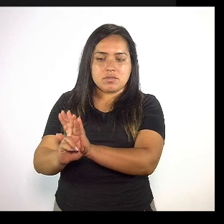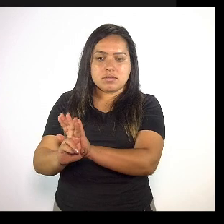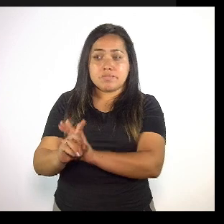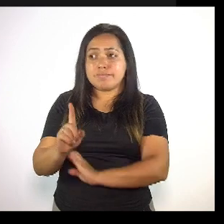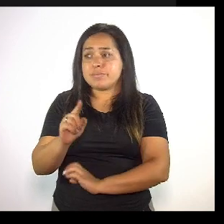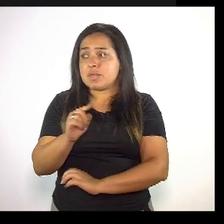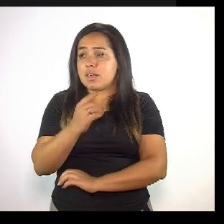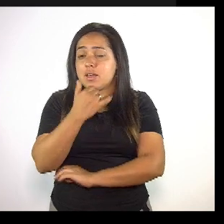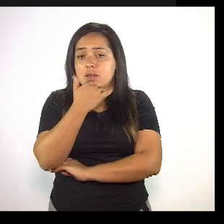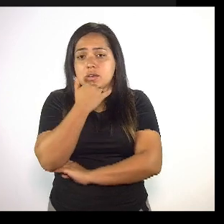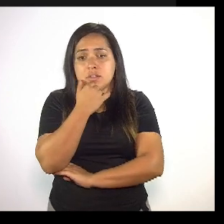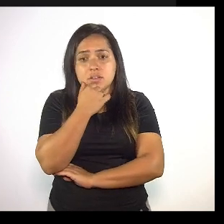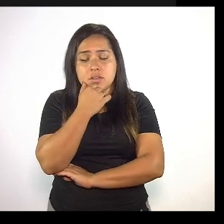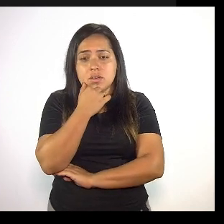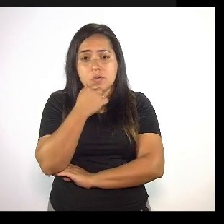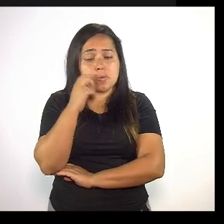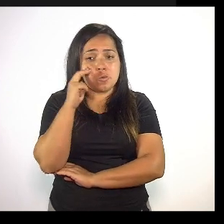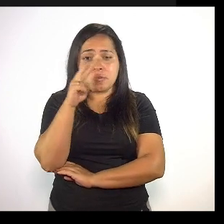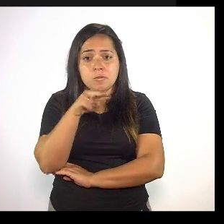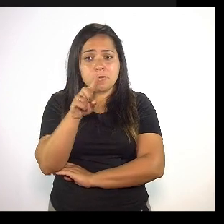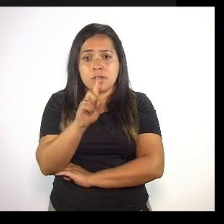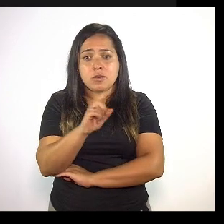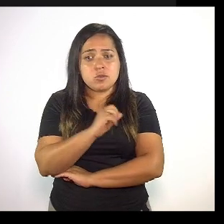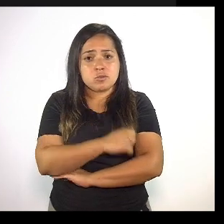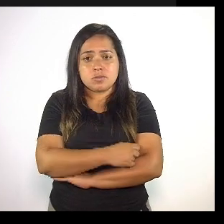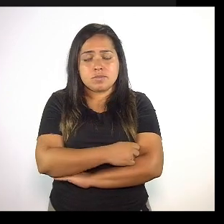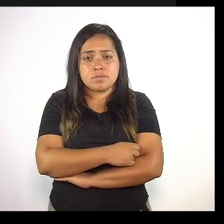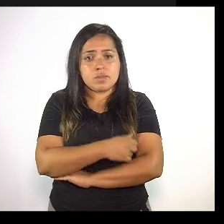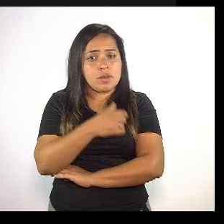realmente eu não vejo, eu não encontro